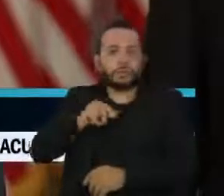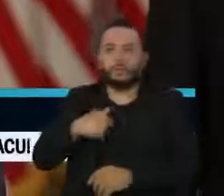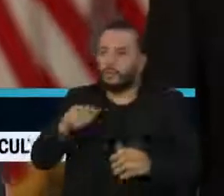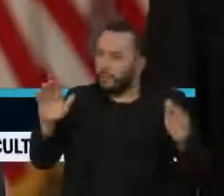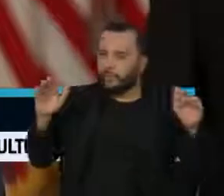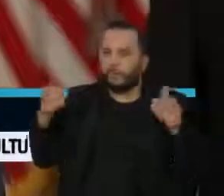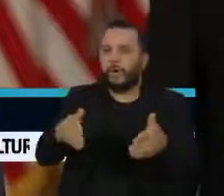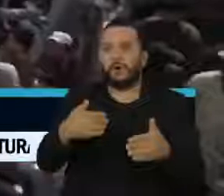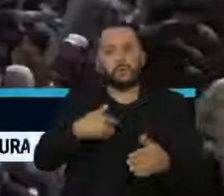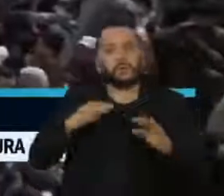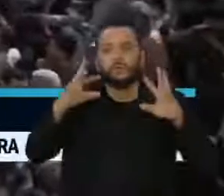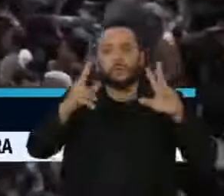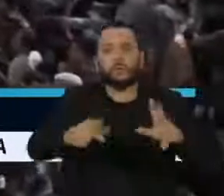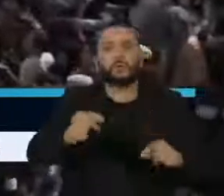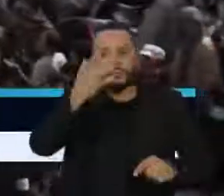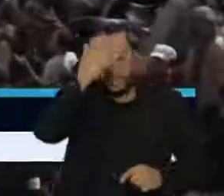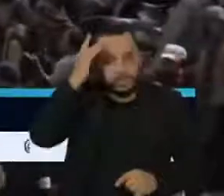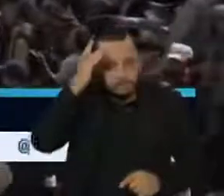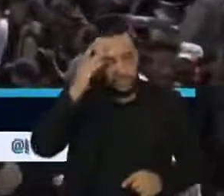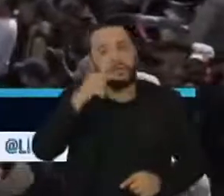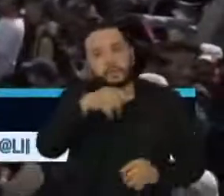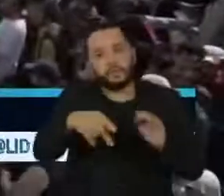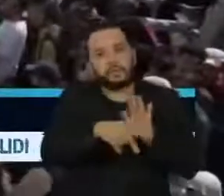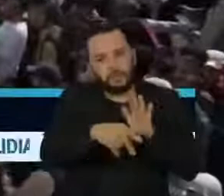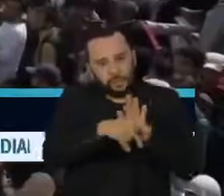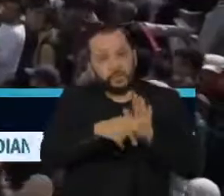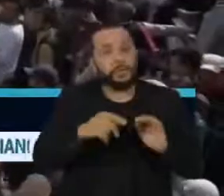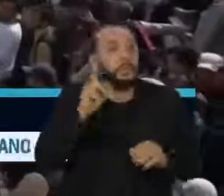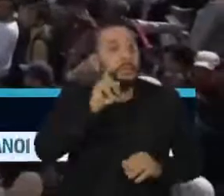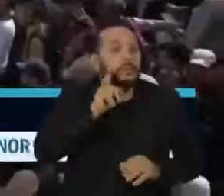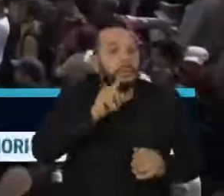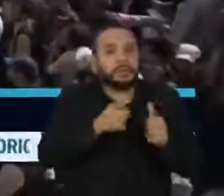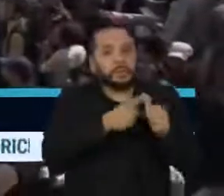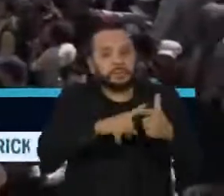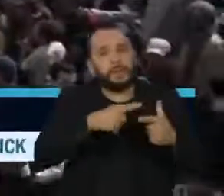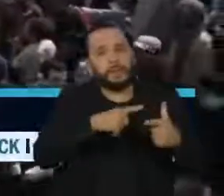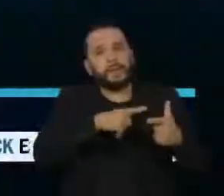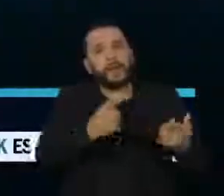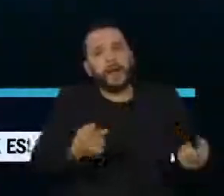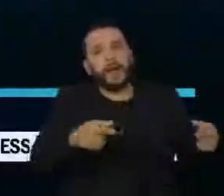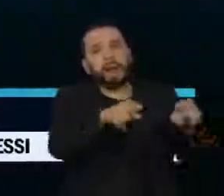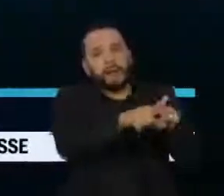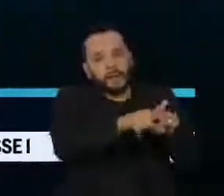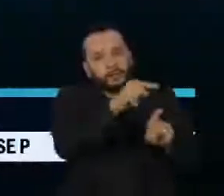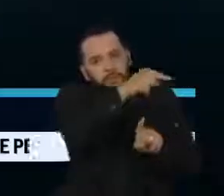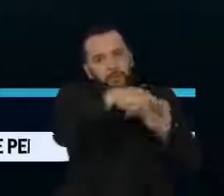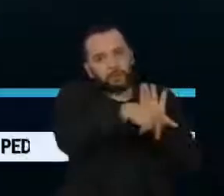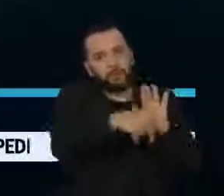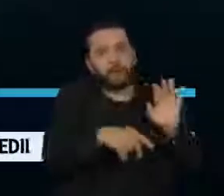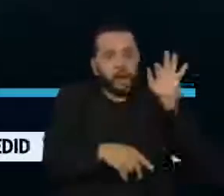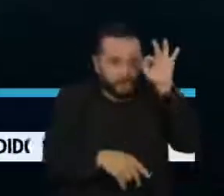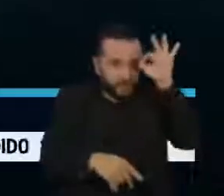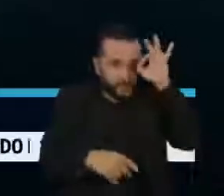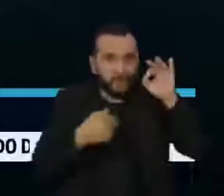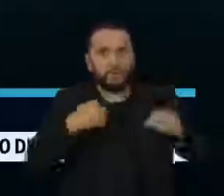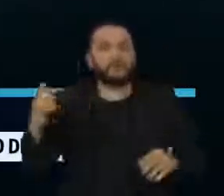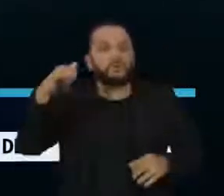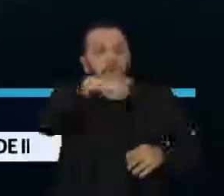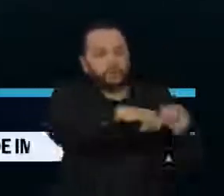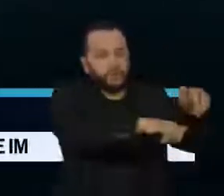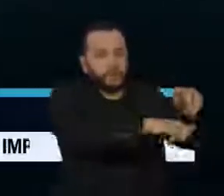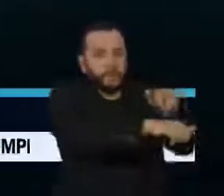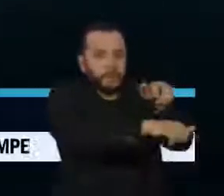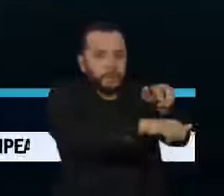todos os cidadãos americanos e os aliados afegãos, que colaboraram durante a ocupação. E que esta é uma missão perigosa, que